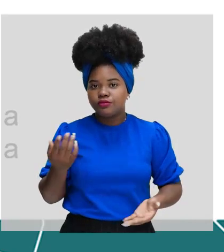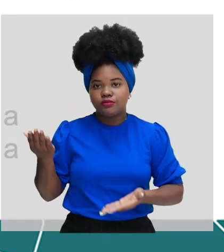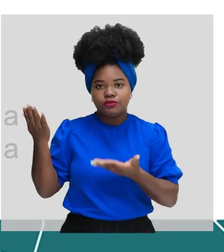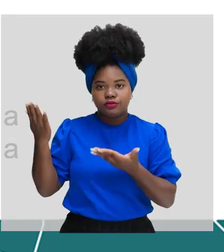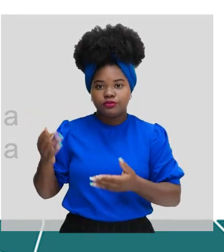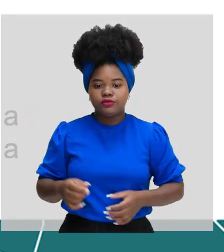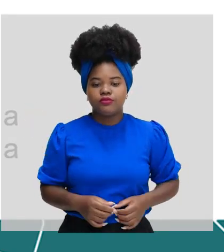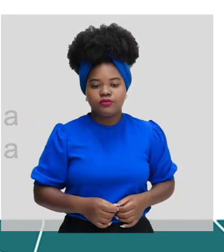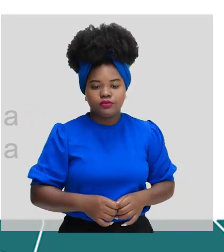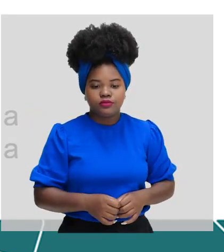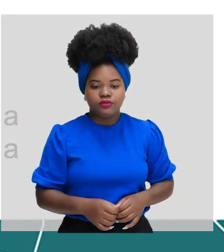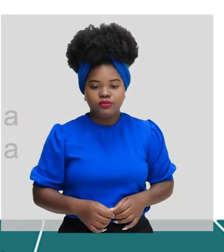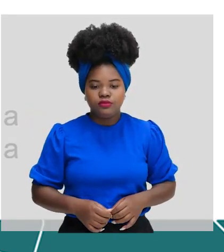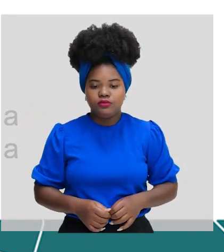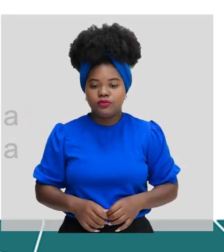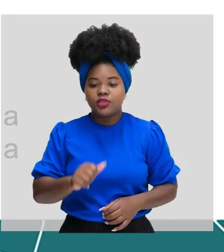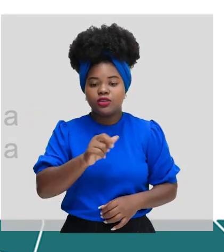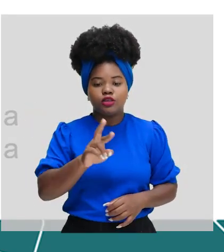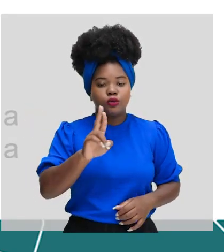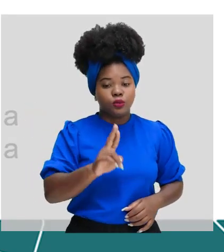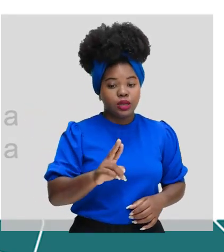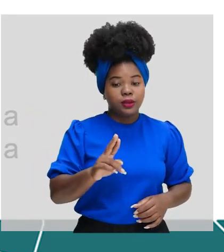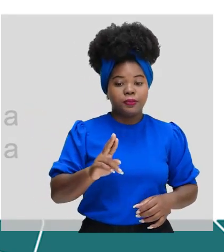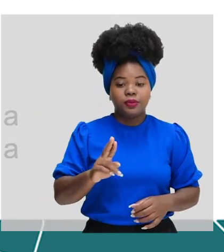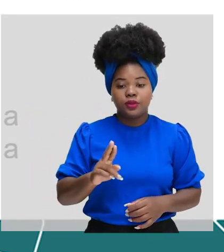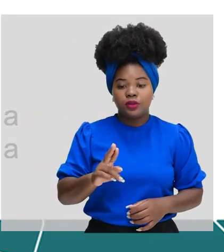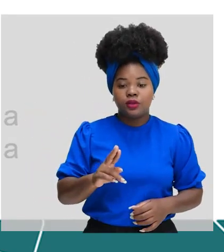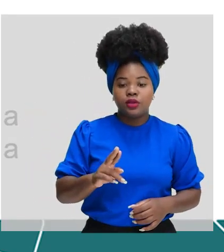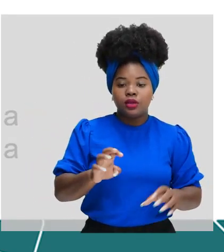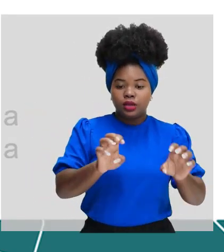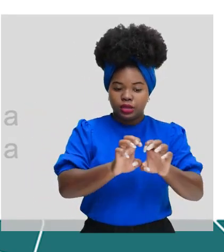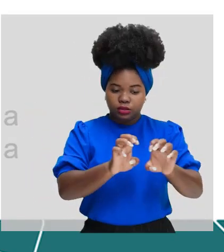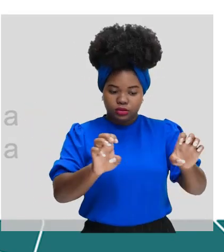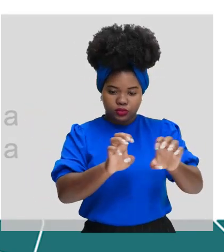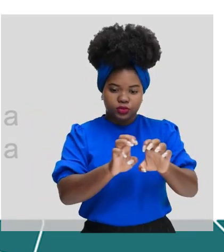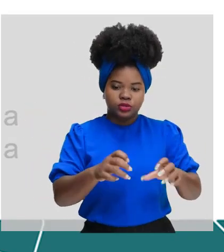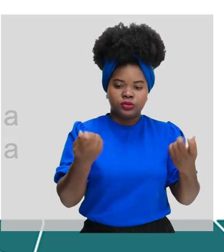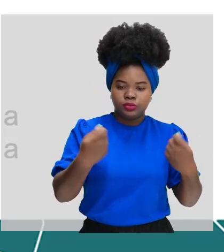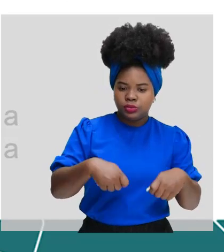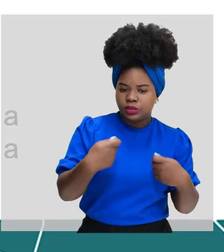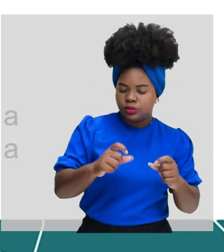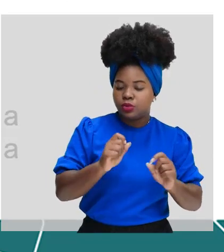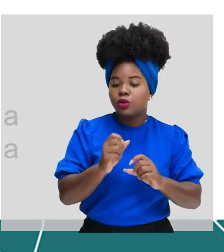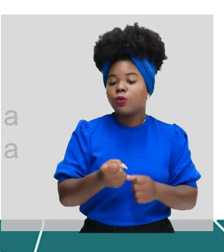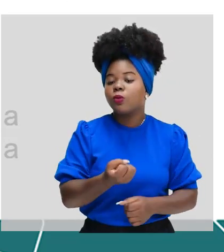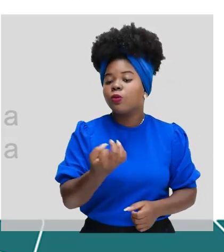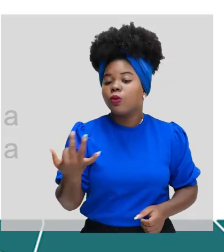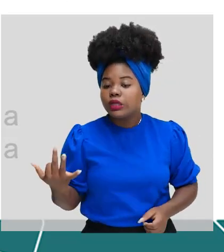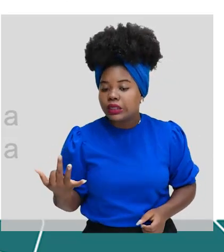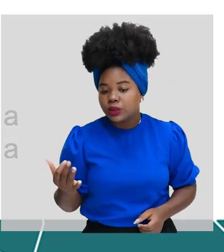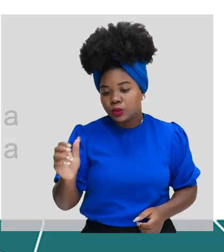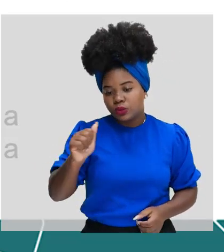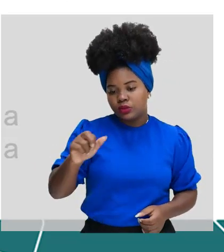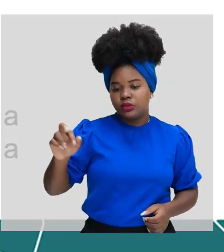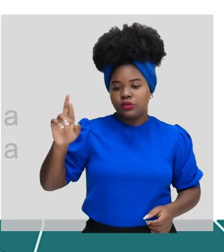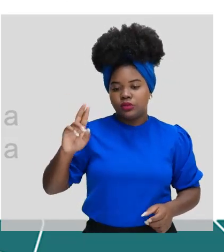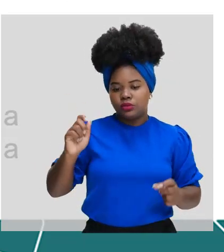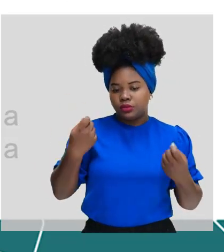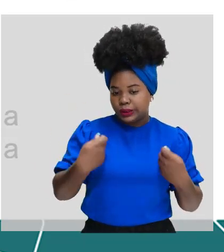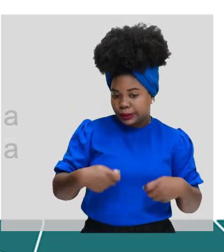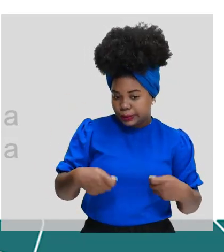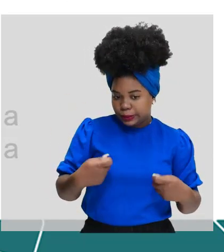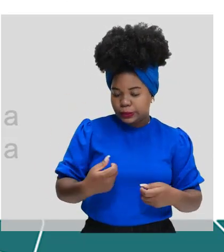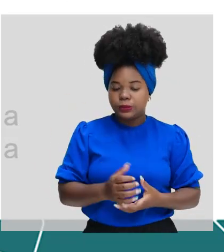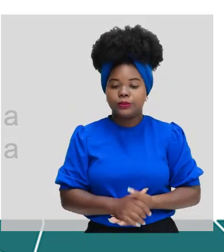o cálculo do volume do ar necessário à combustão. Quanto de ar realmente é necessário? Olha